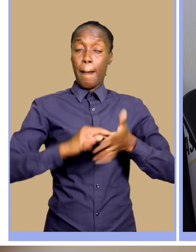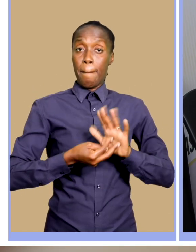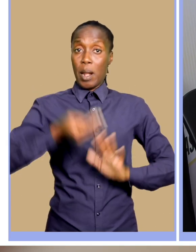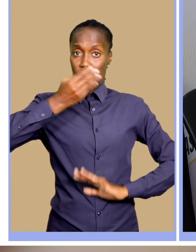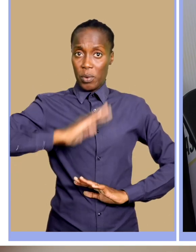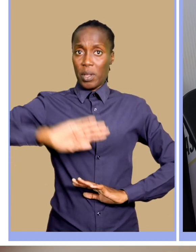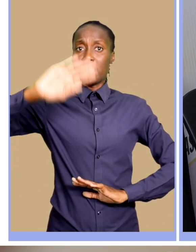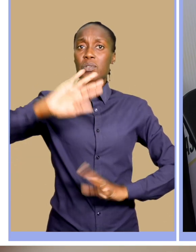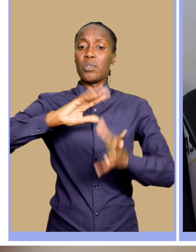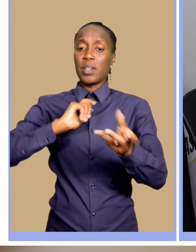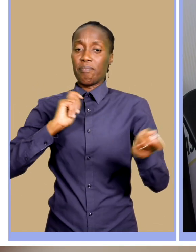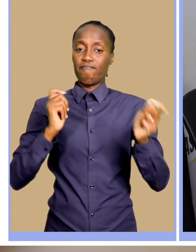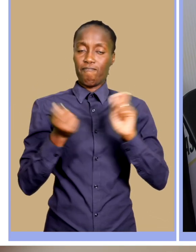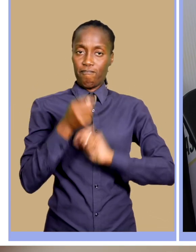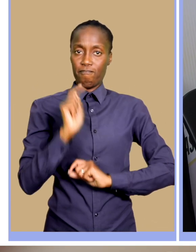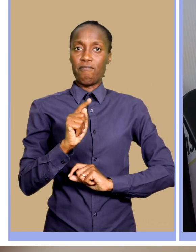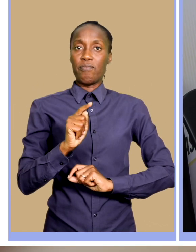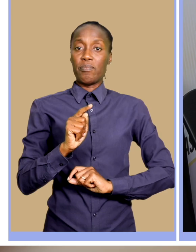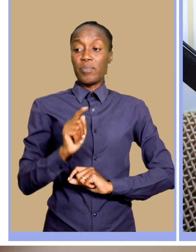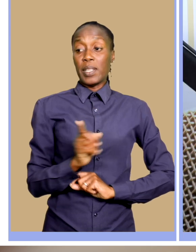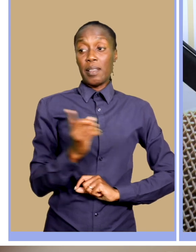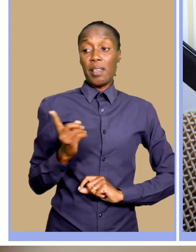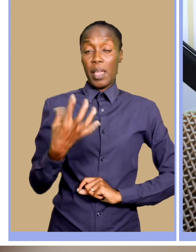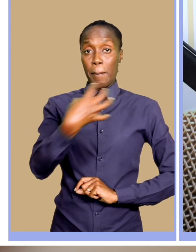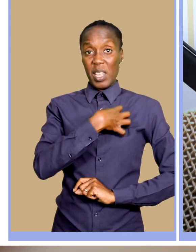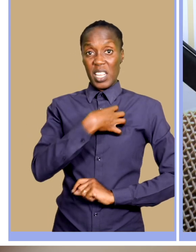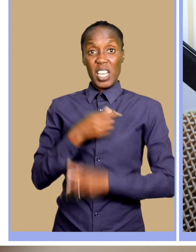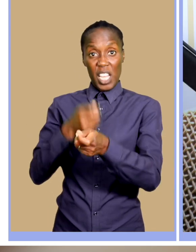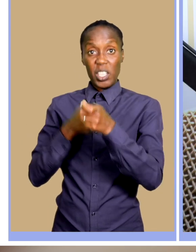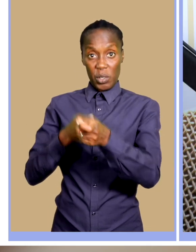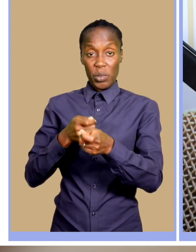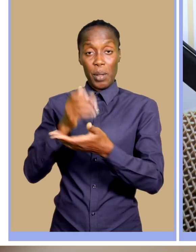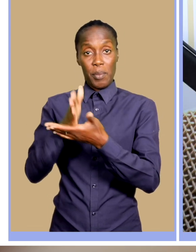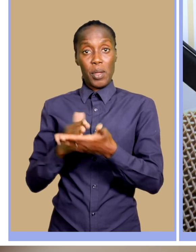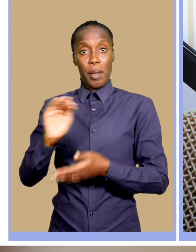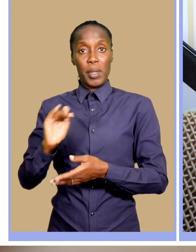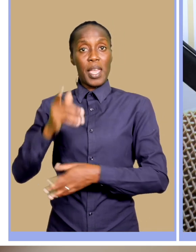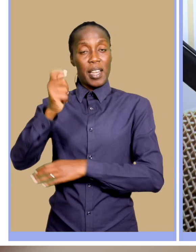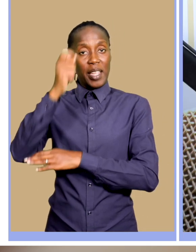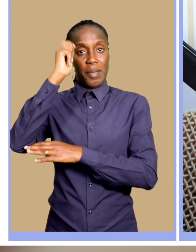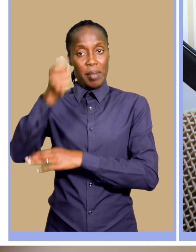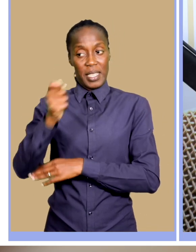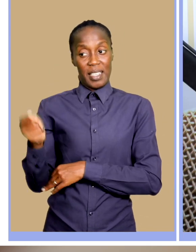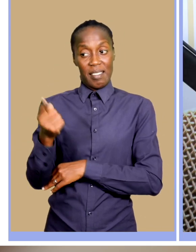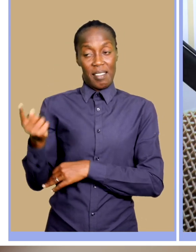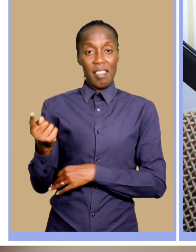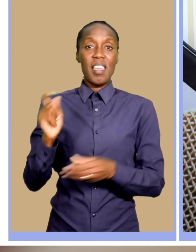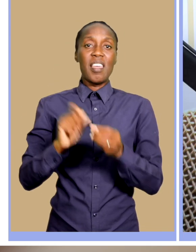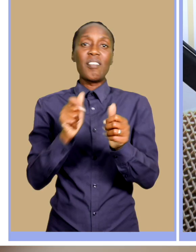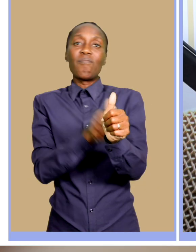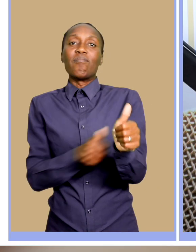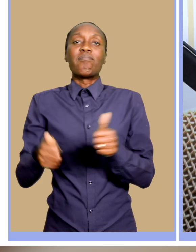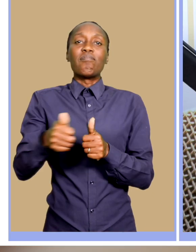e que é liderado pelo Ministério da Agricultura, Ambiente e Pescas. Então, o nosso setor pela primeira vez está a elaborar este